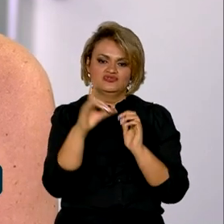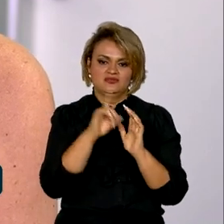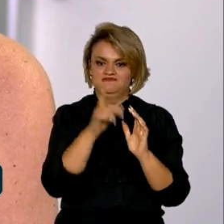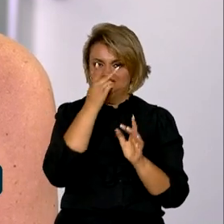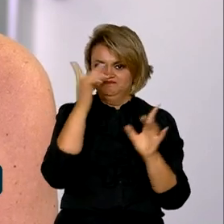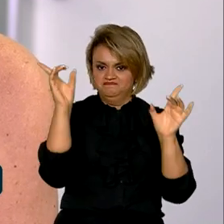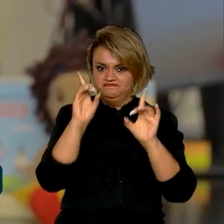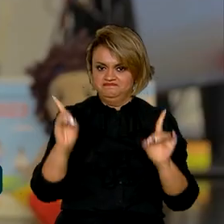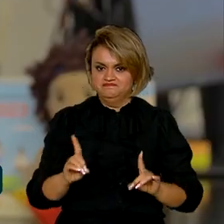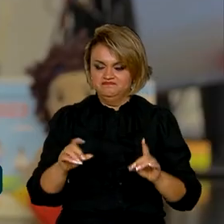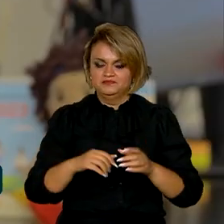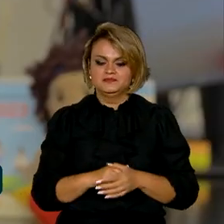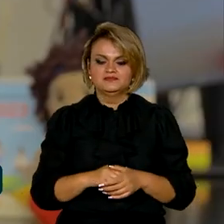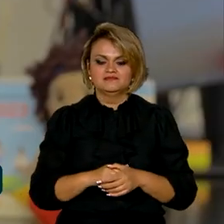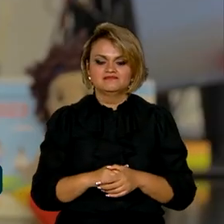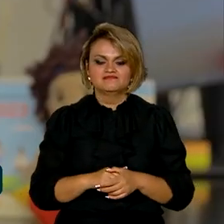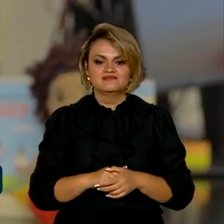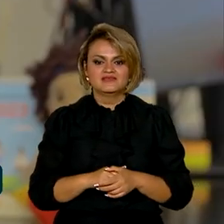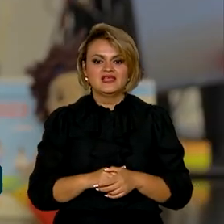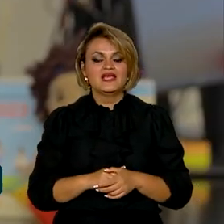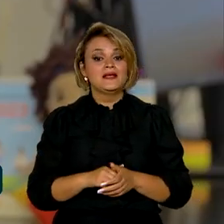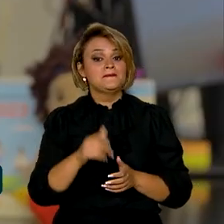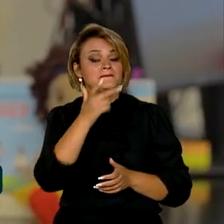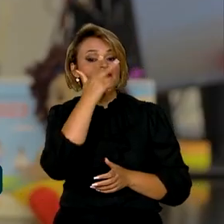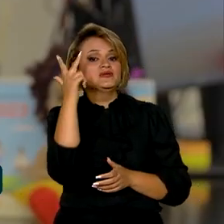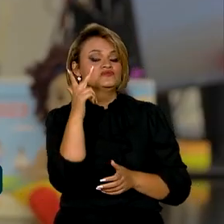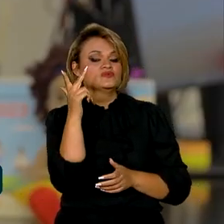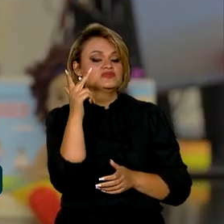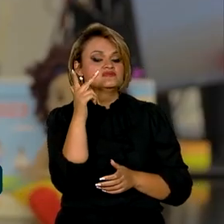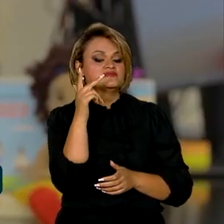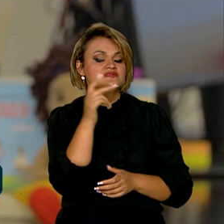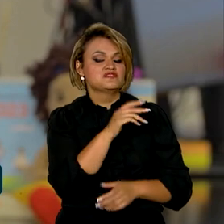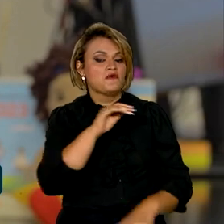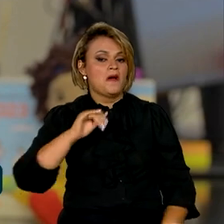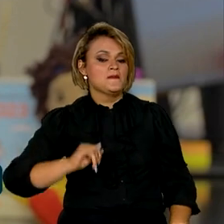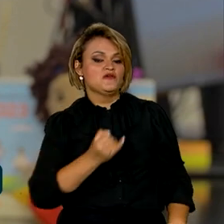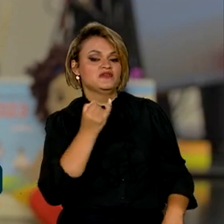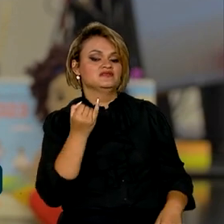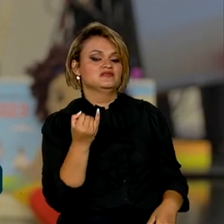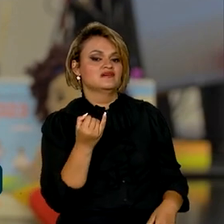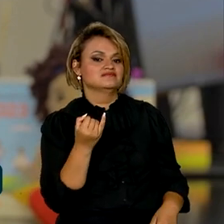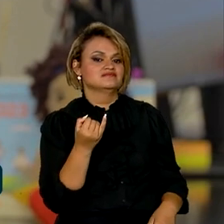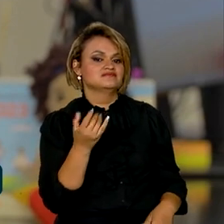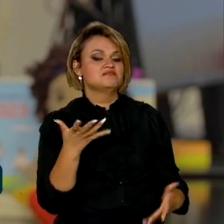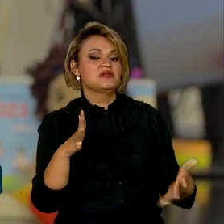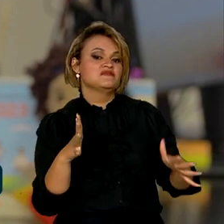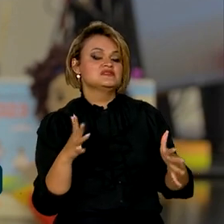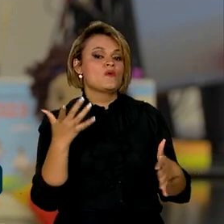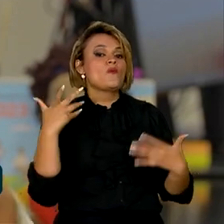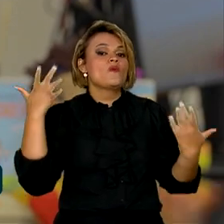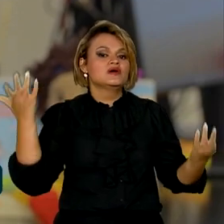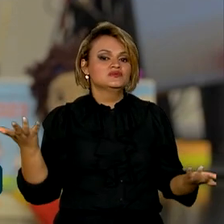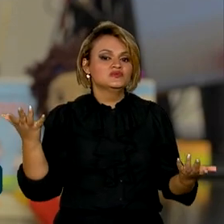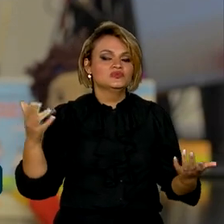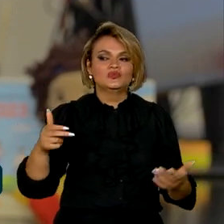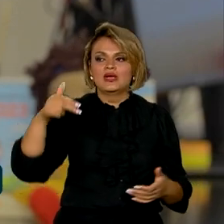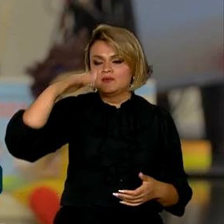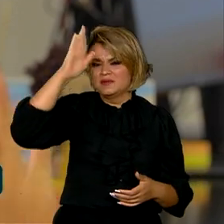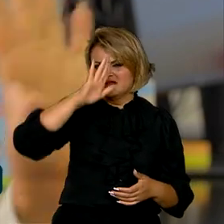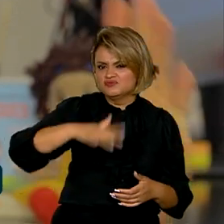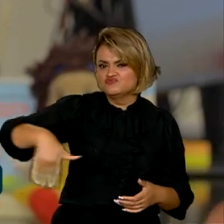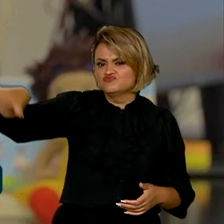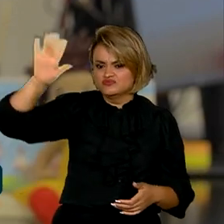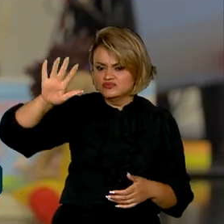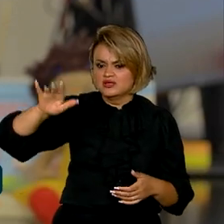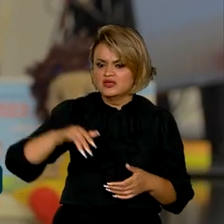com deficiência. E sobre as pessoas que serão beneficiadas, tem uma previsão? Você falou que é nacionalmente, né? A